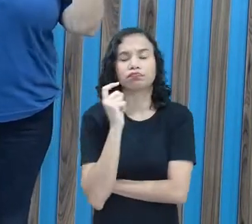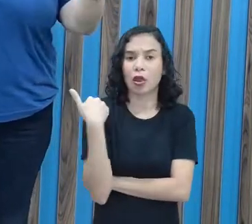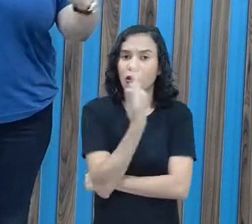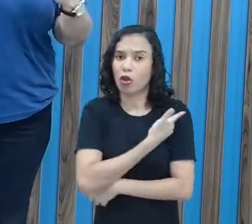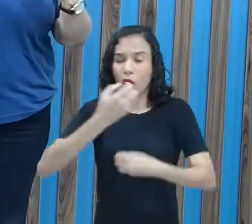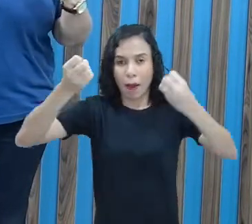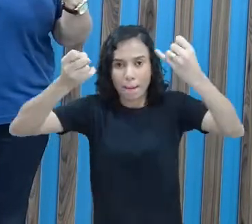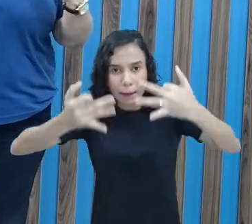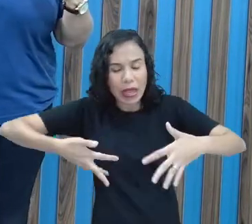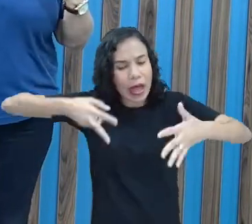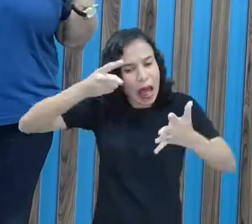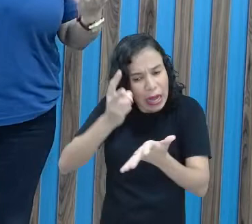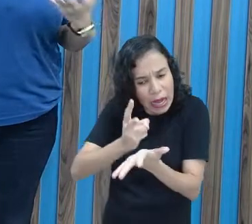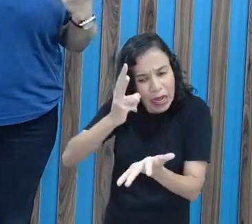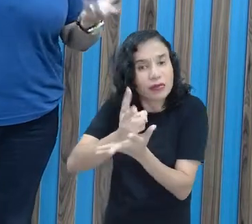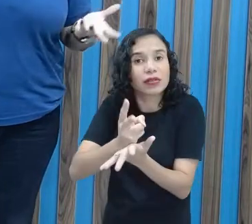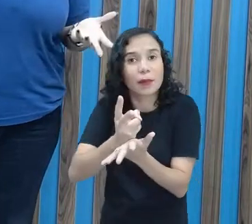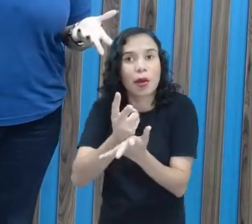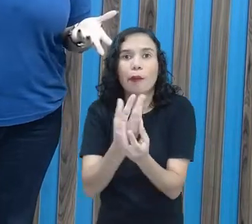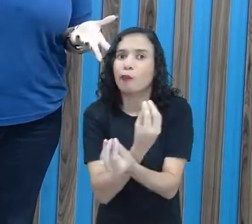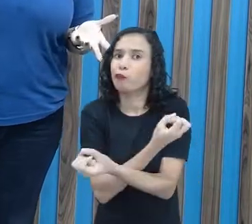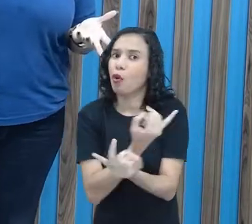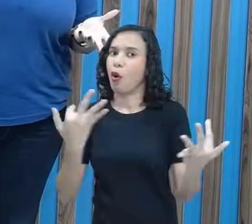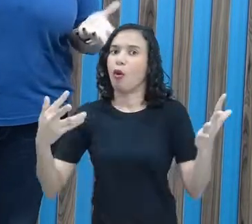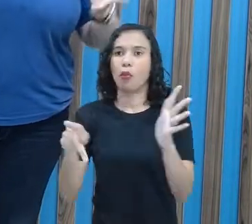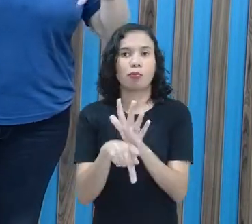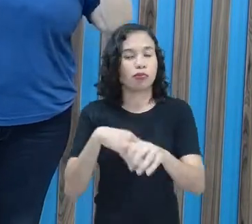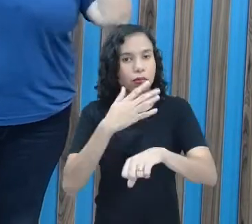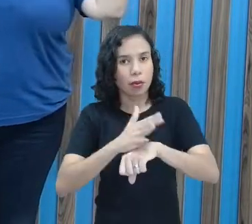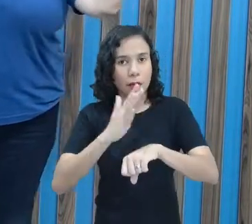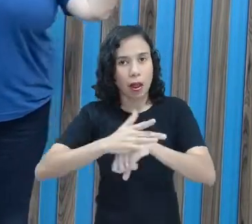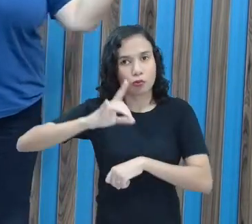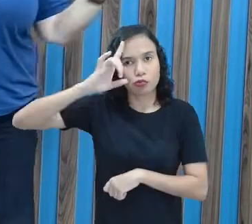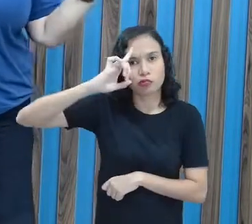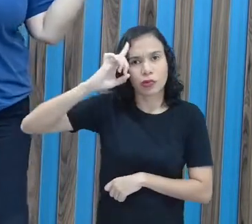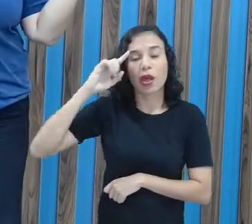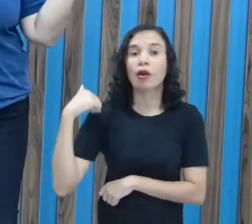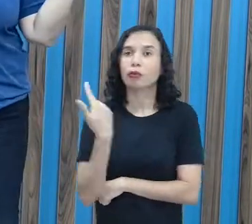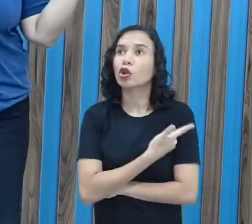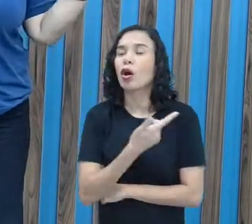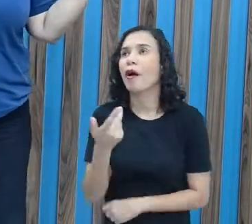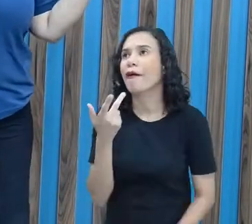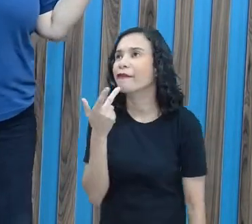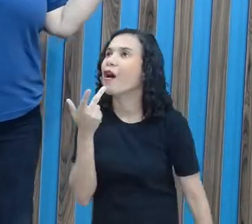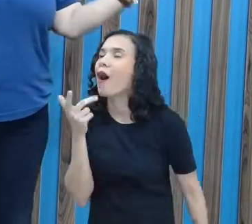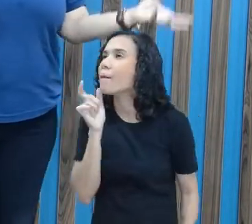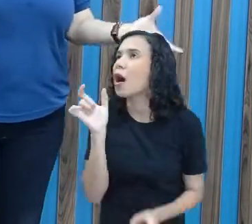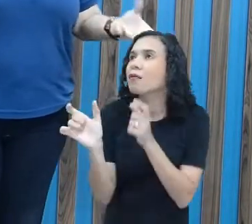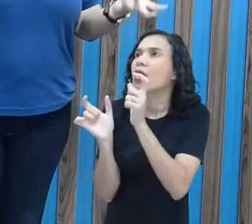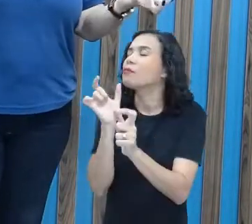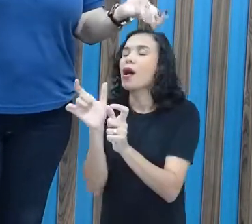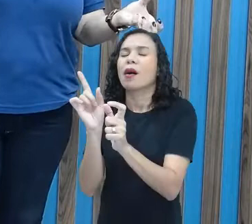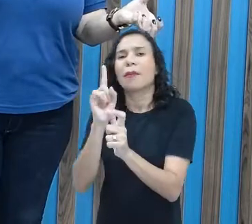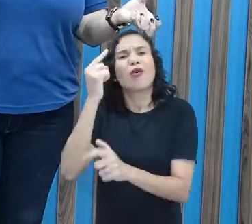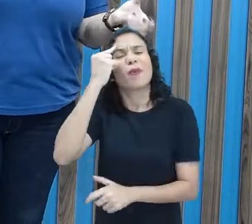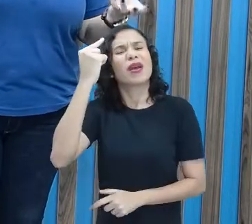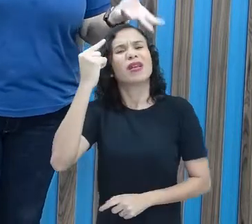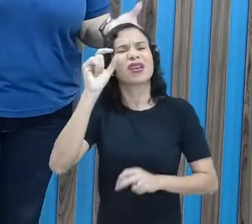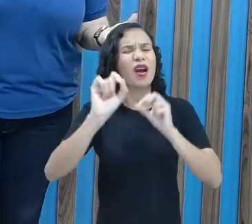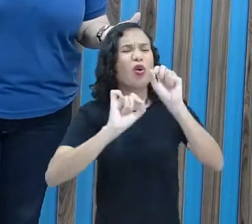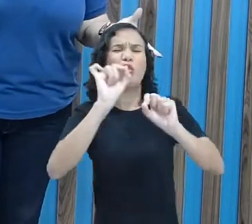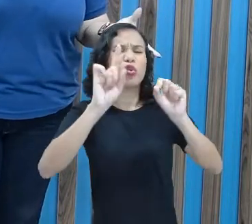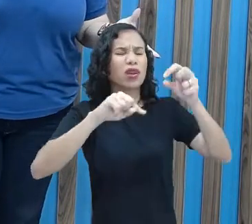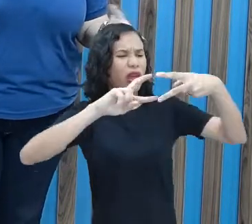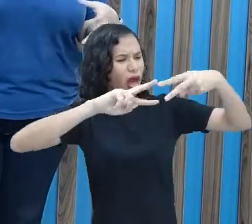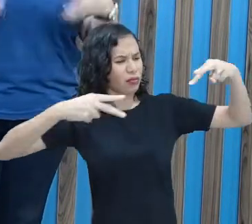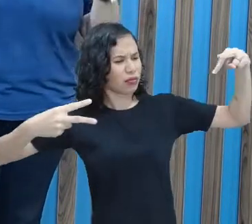fala constantemente. Muitas coisas no nosso cotidiano a gente fala que nem pensa, né? Mas já parou para pensar o que é